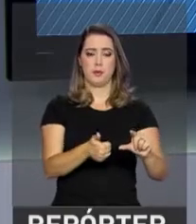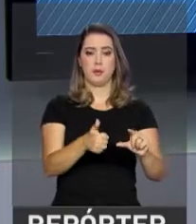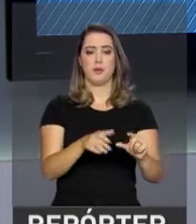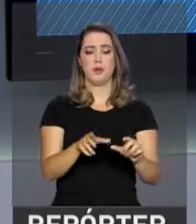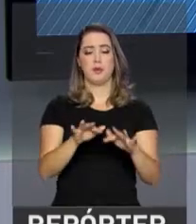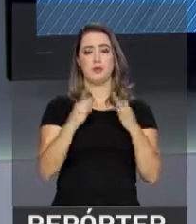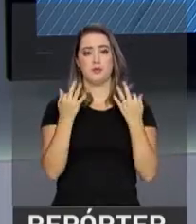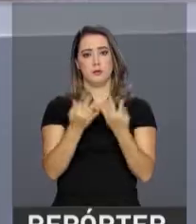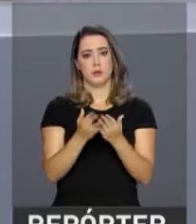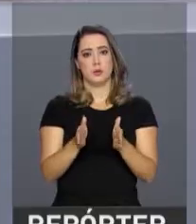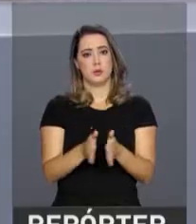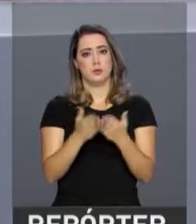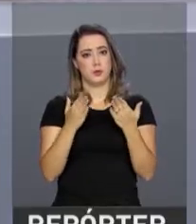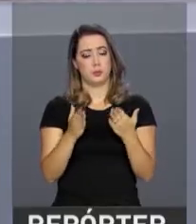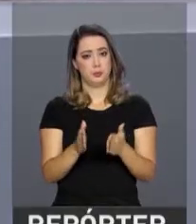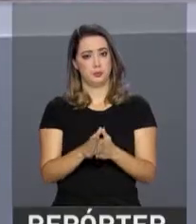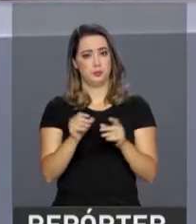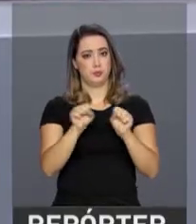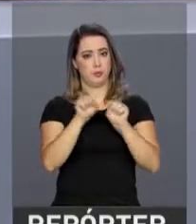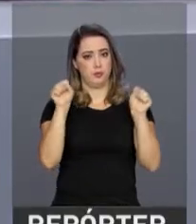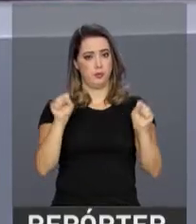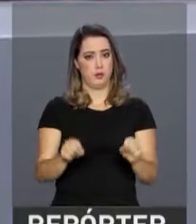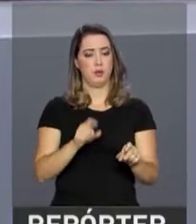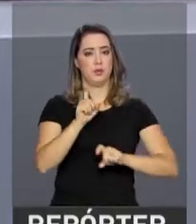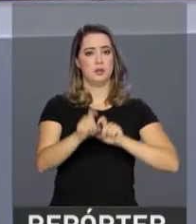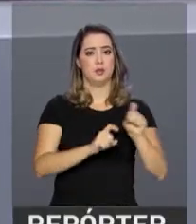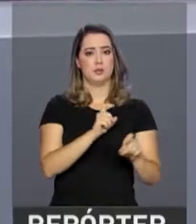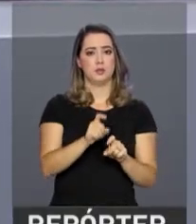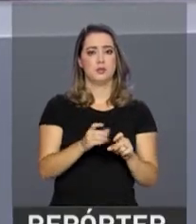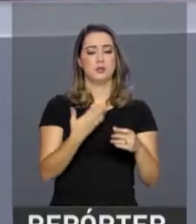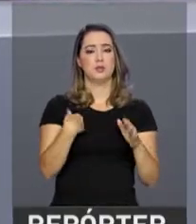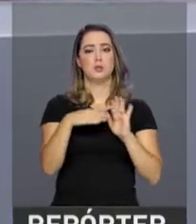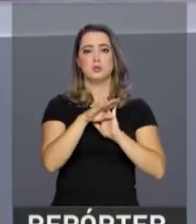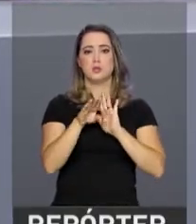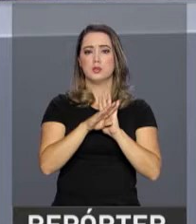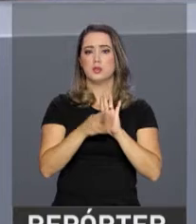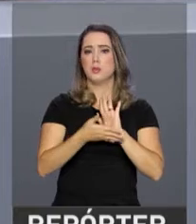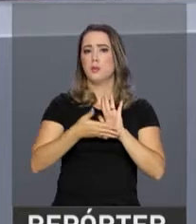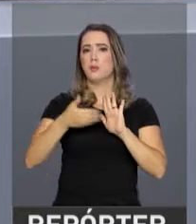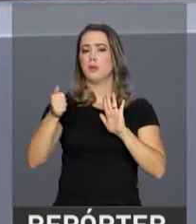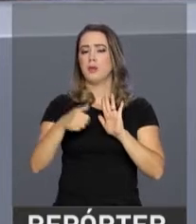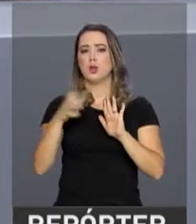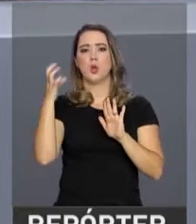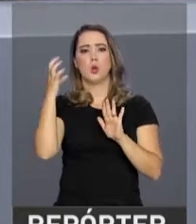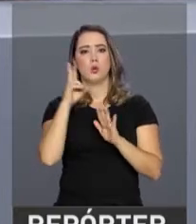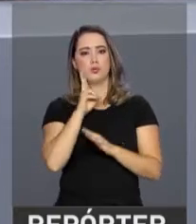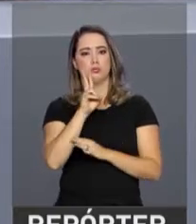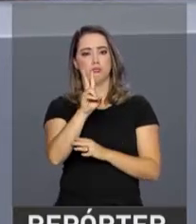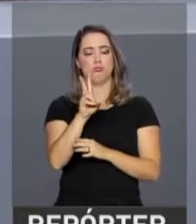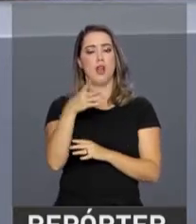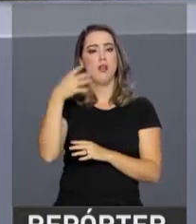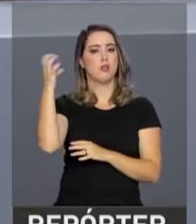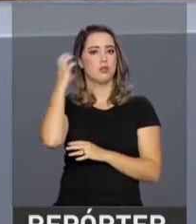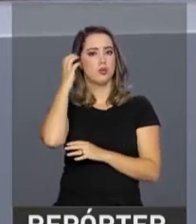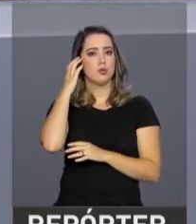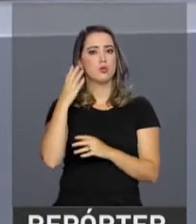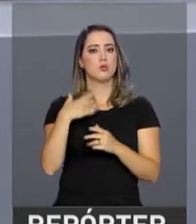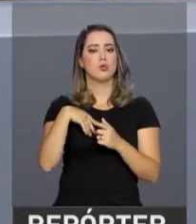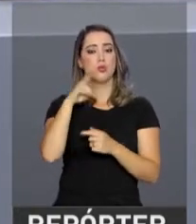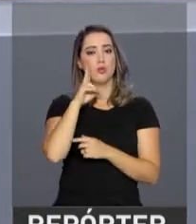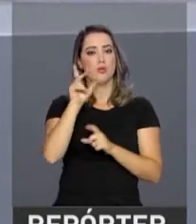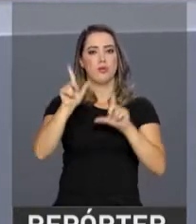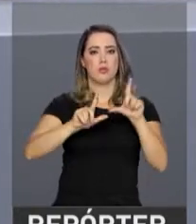renda o sistema digital permite receber uma programação com melhor qualidade de som e imagem assistir tv em